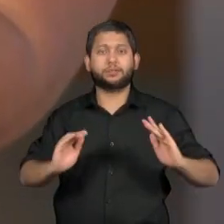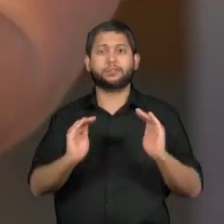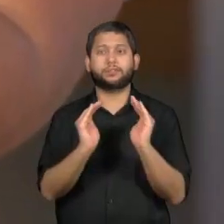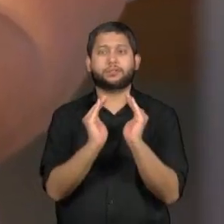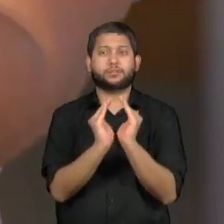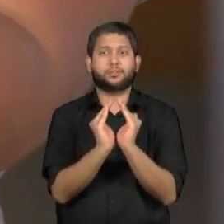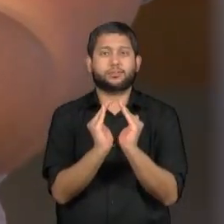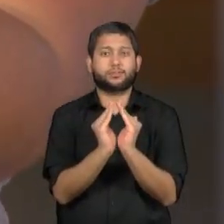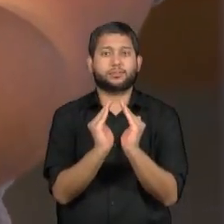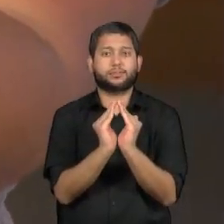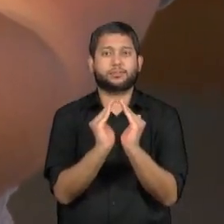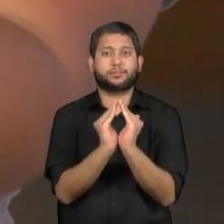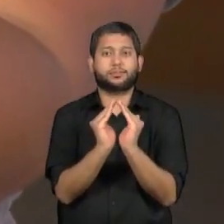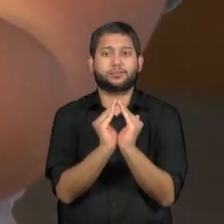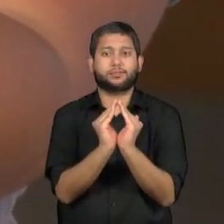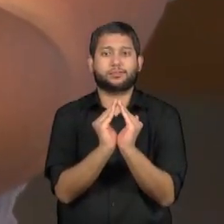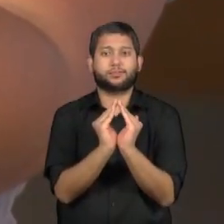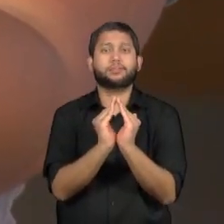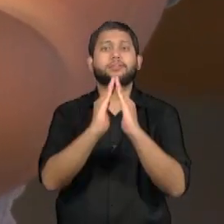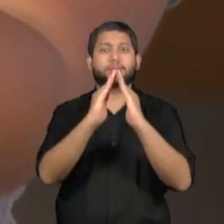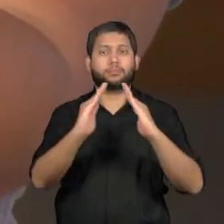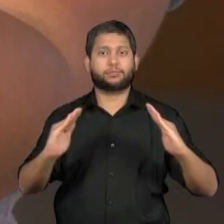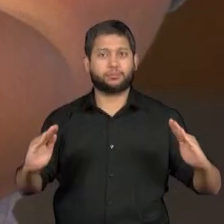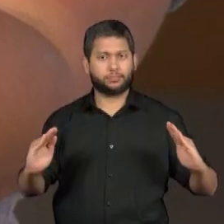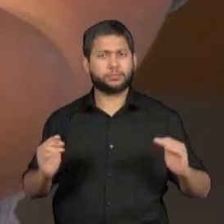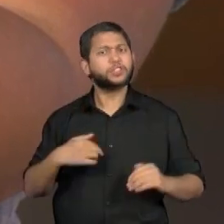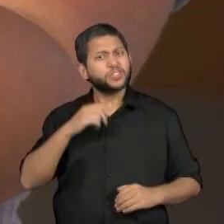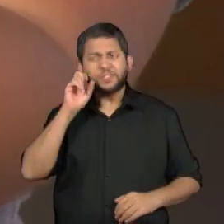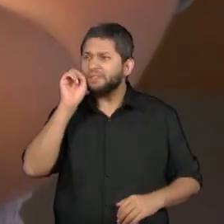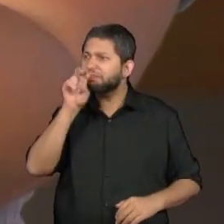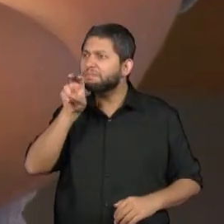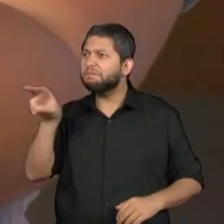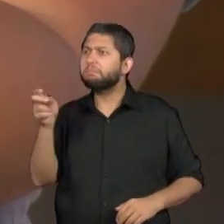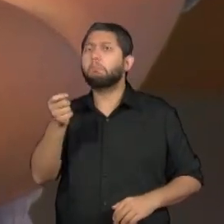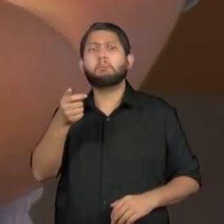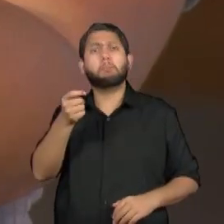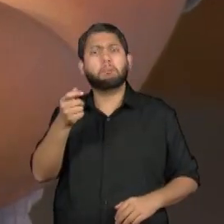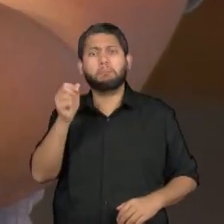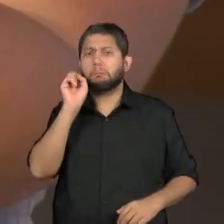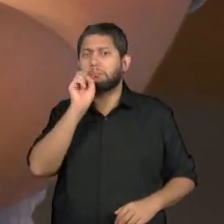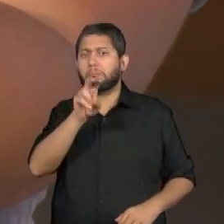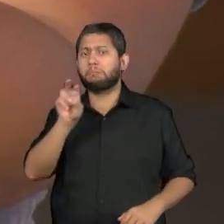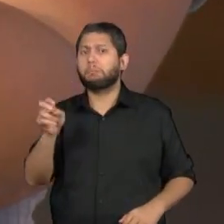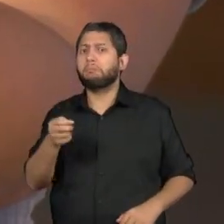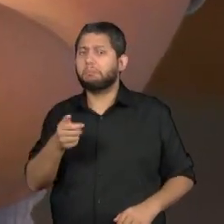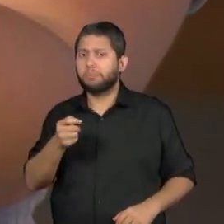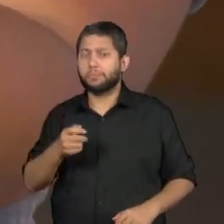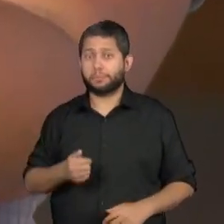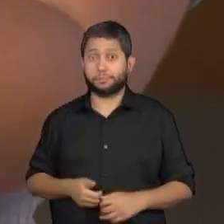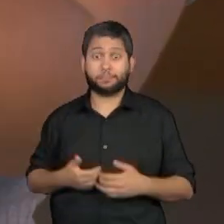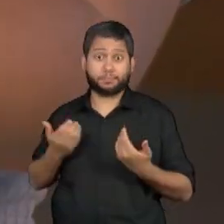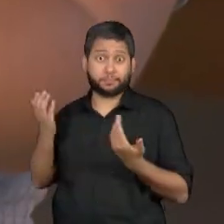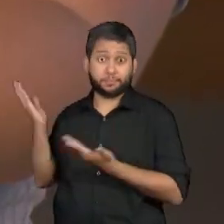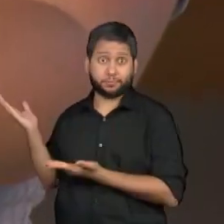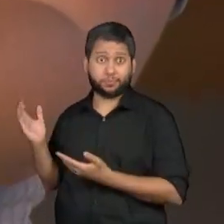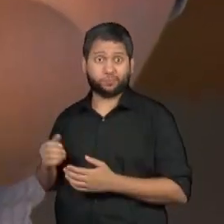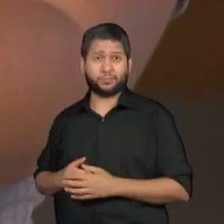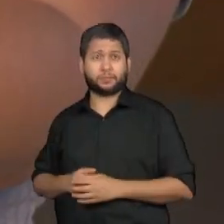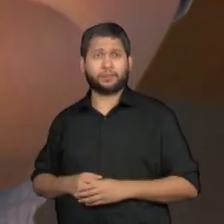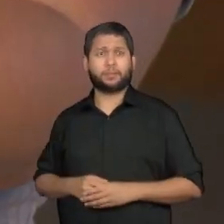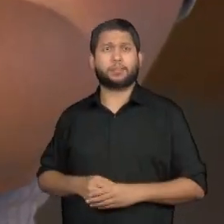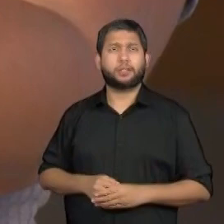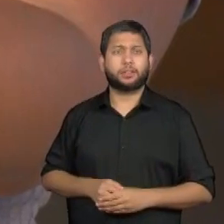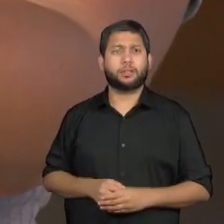Porque um objeto em forma de pirâmide é bem difícil da gente encontrar, não é mesmo? Deixa eu virar